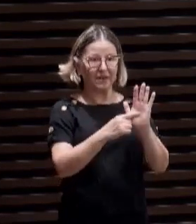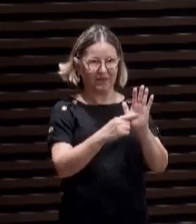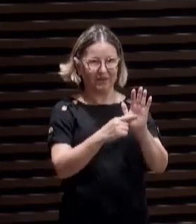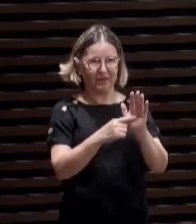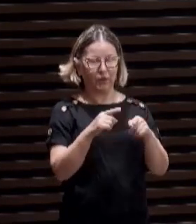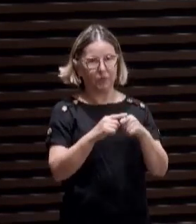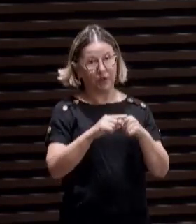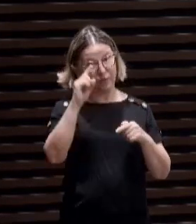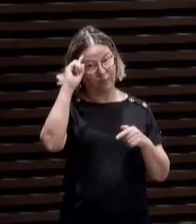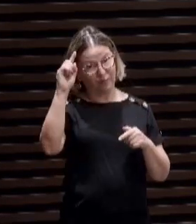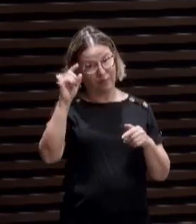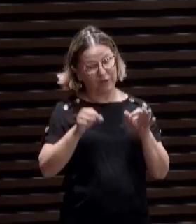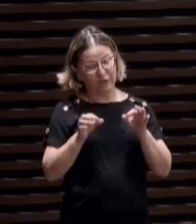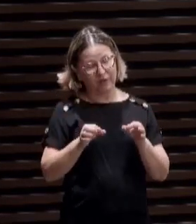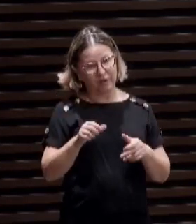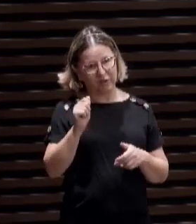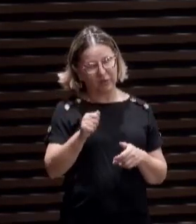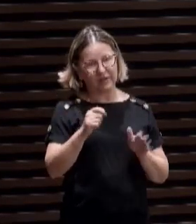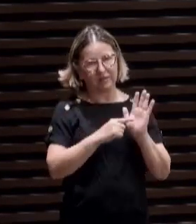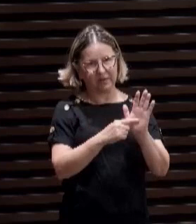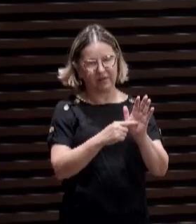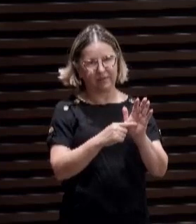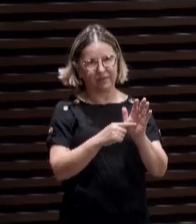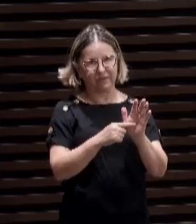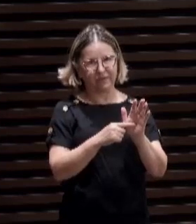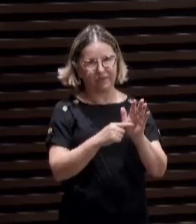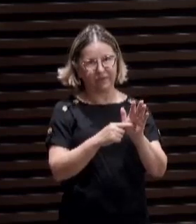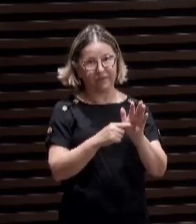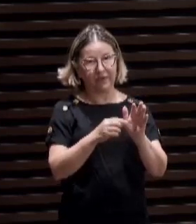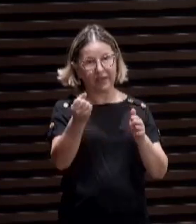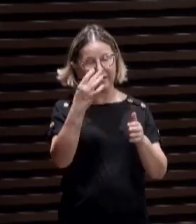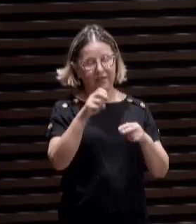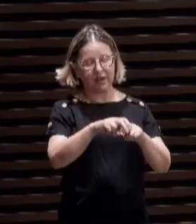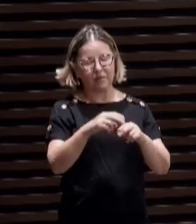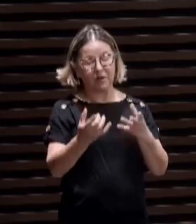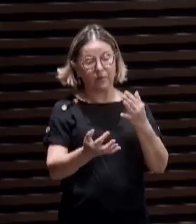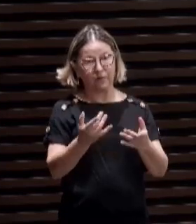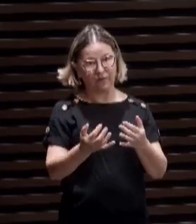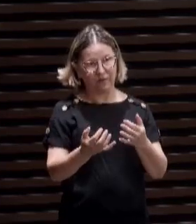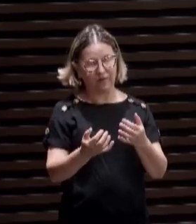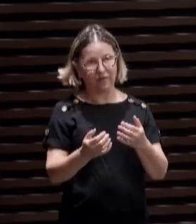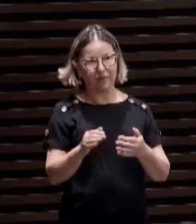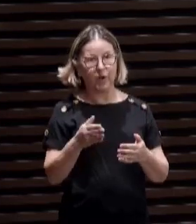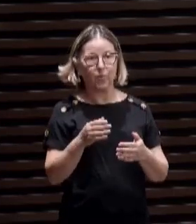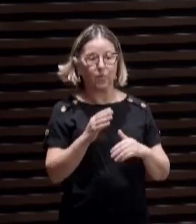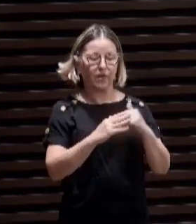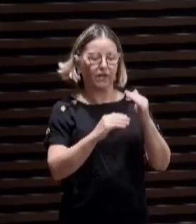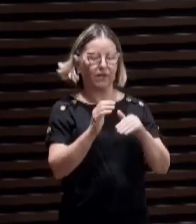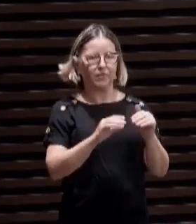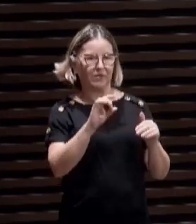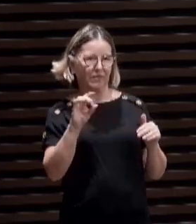a demonstrará, porque está sendo revelada pelo fogo, e qual seja a obra de cada